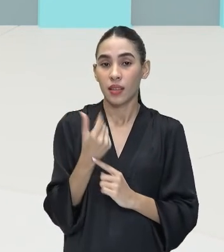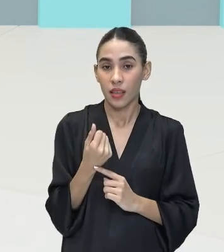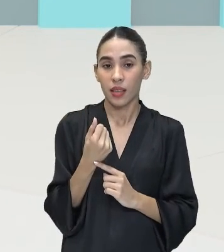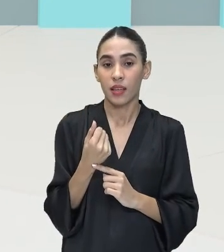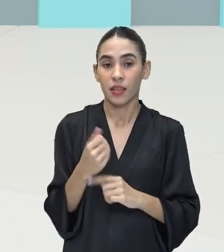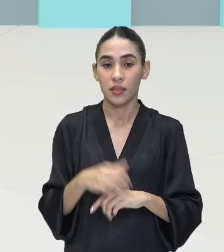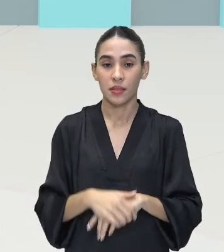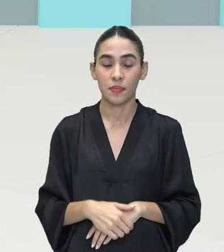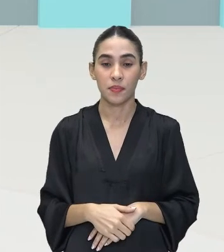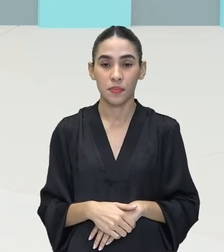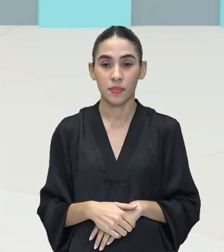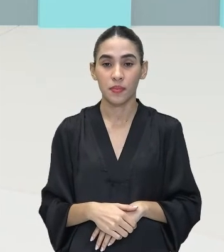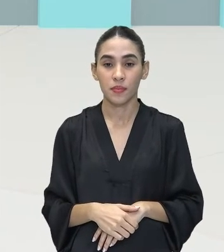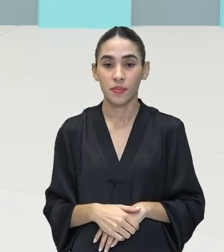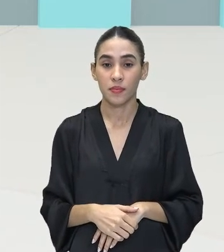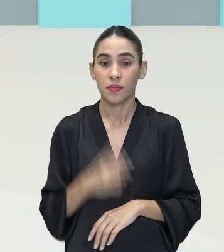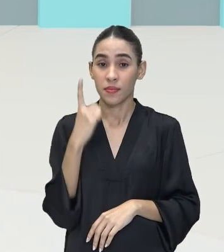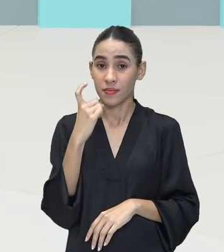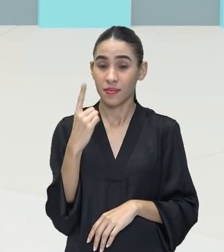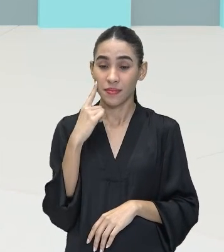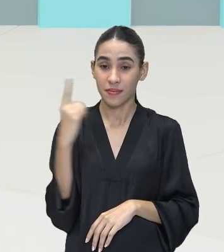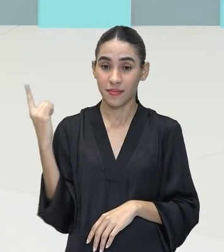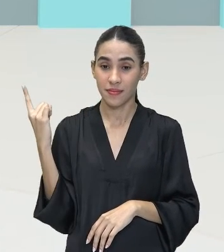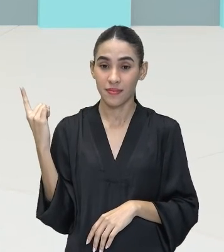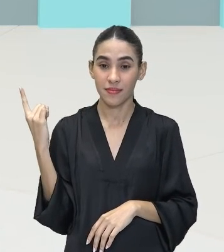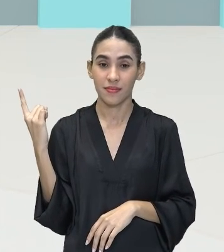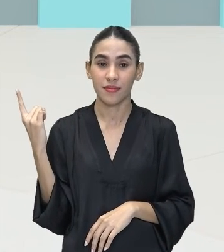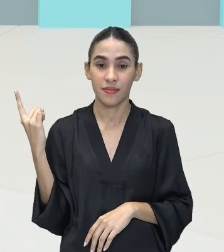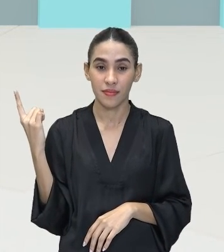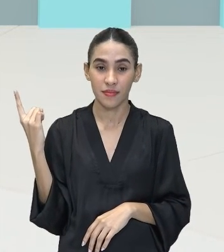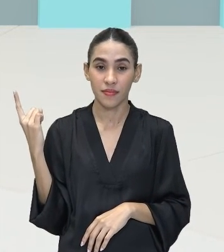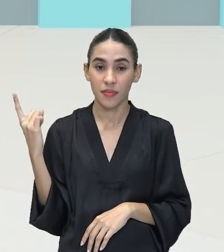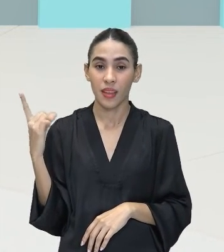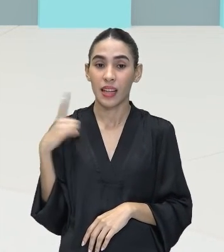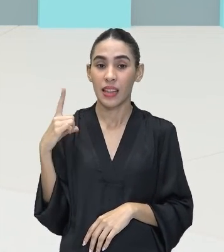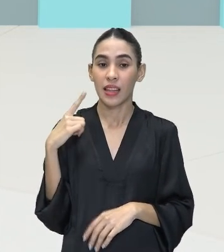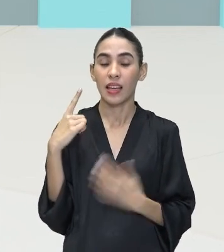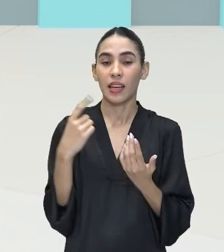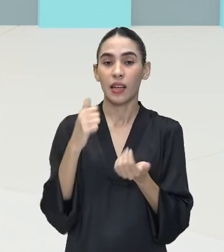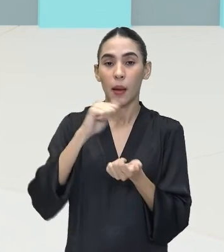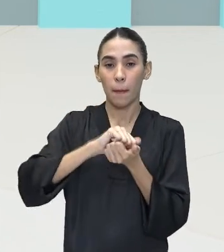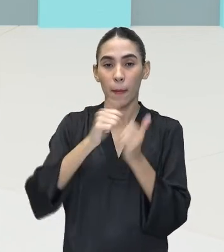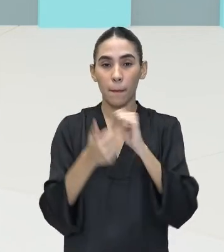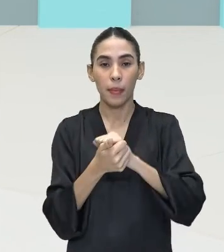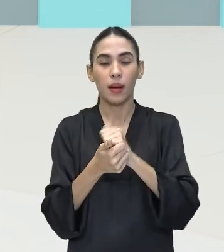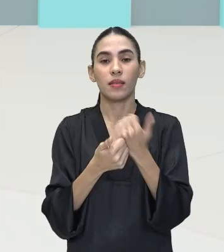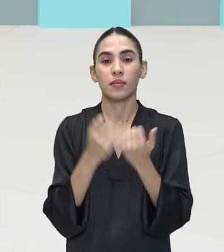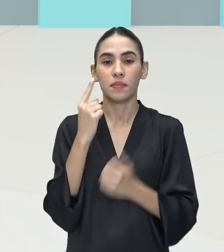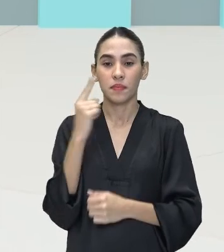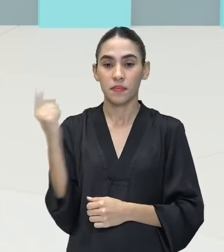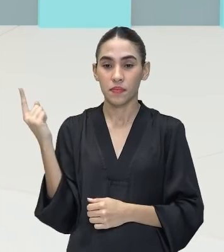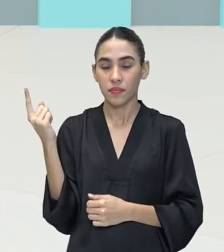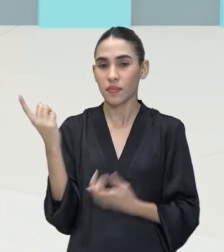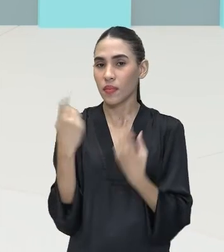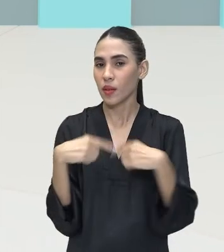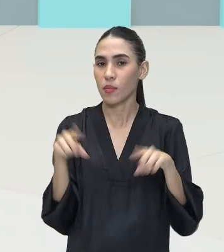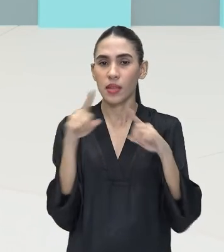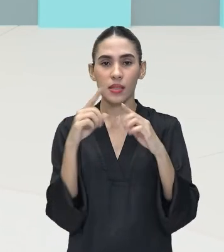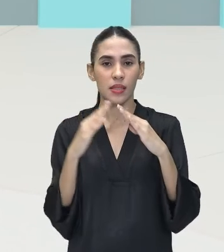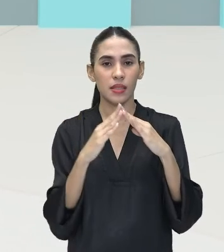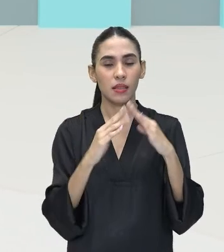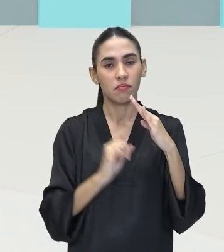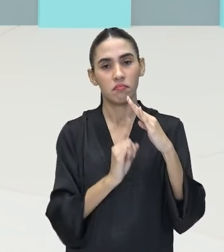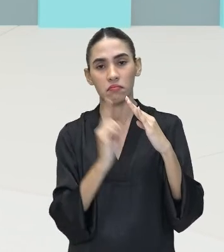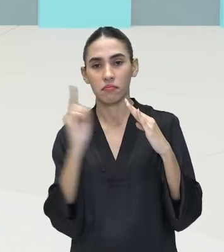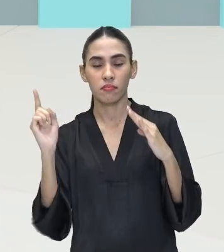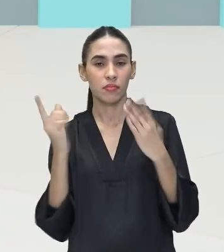tal. Olha que interessante. Então, aqui temos uma escultura. Sem sair de casa, você pode